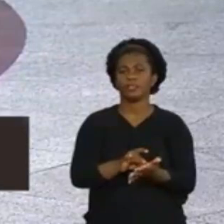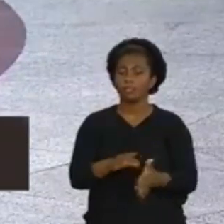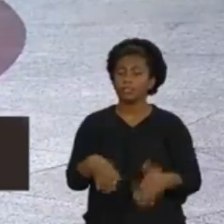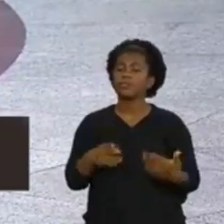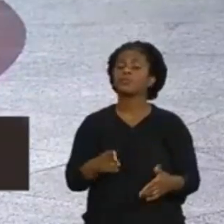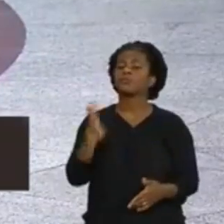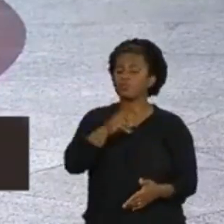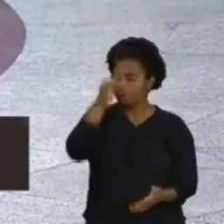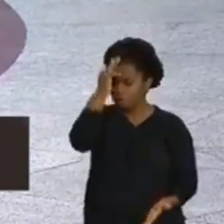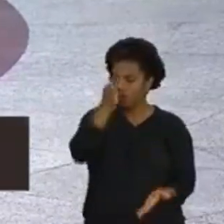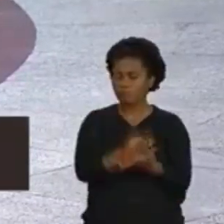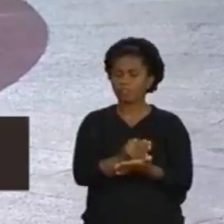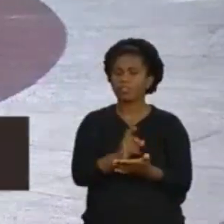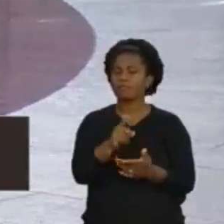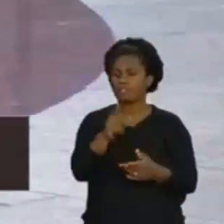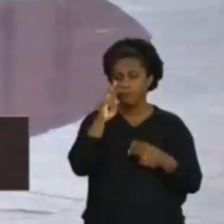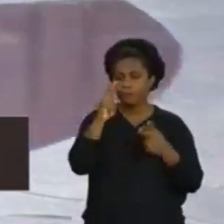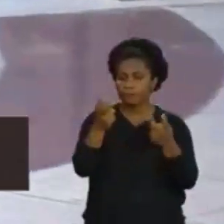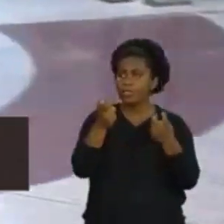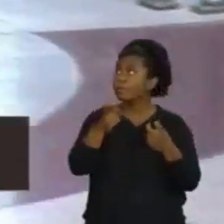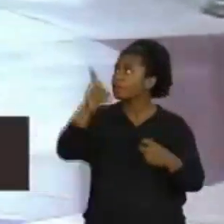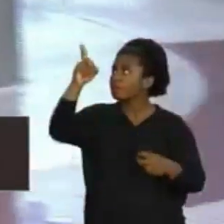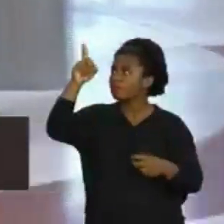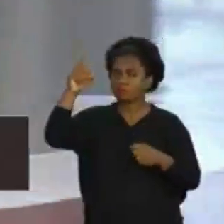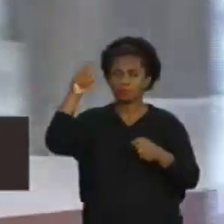situação. Estenda as mãos na minha direção.